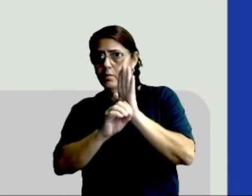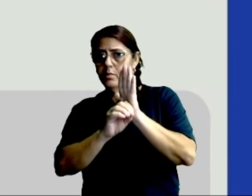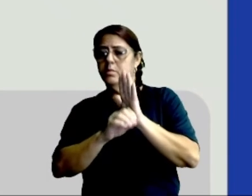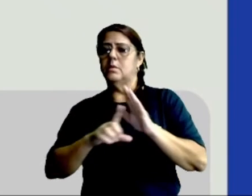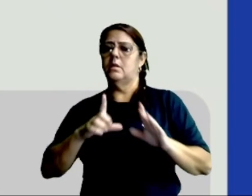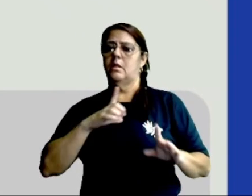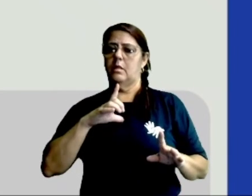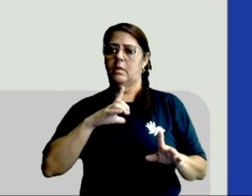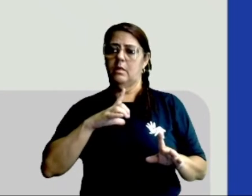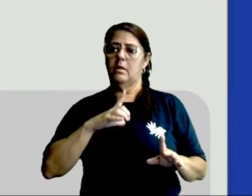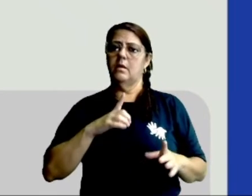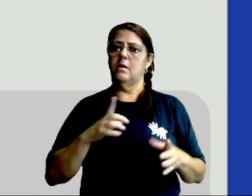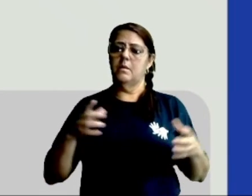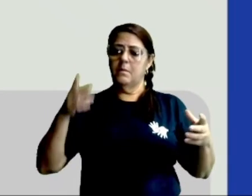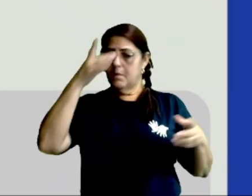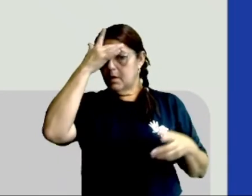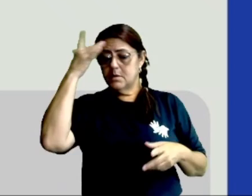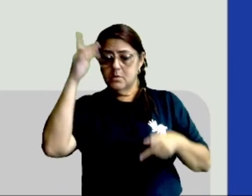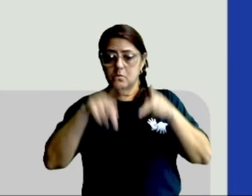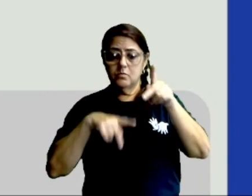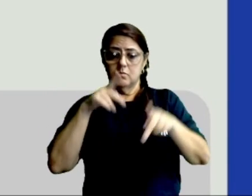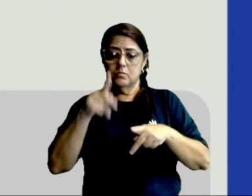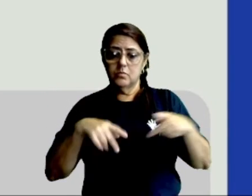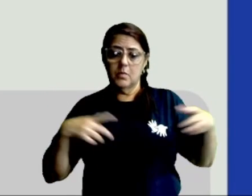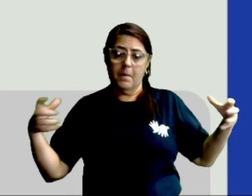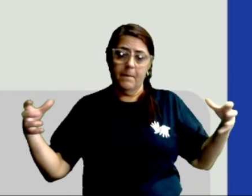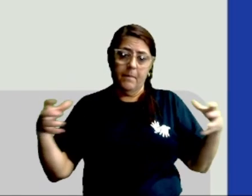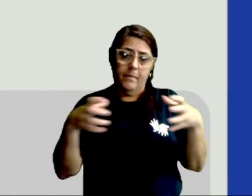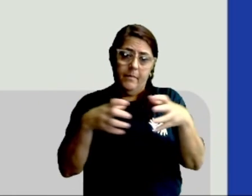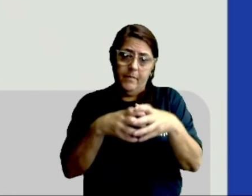baixo de habitantes por quilômetros quadrados.